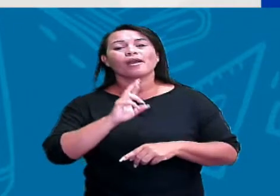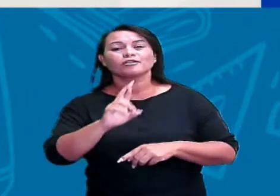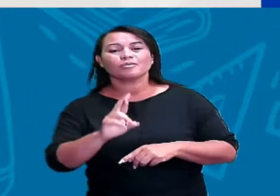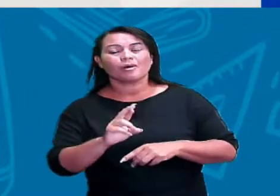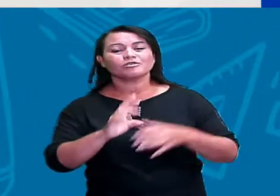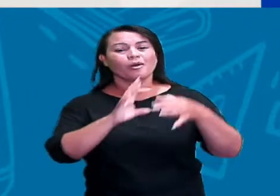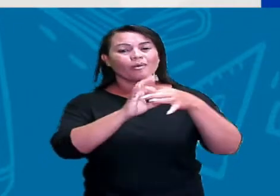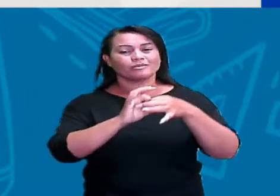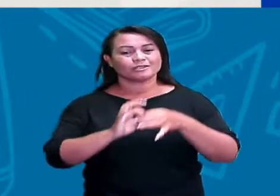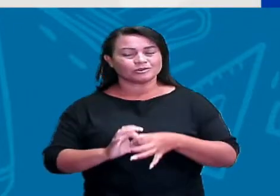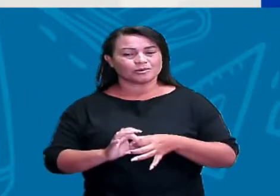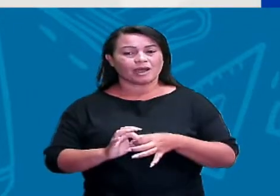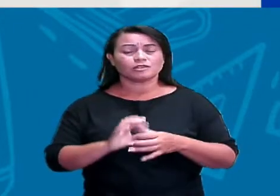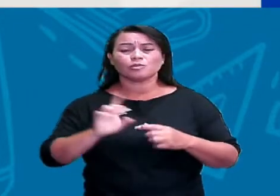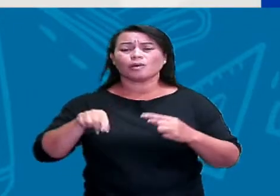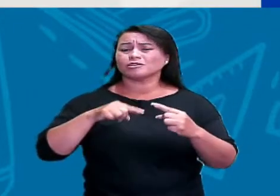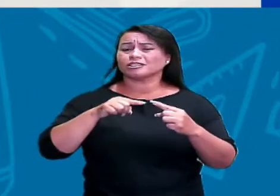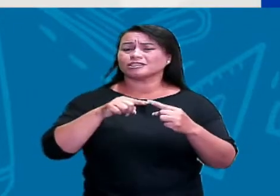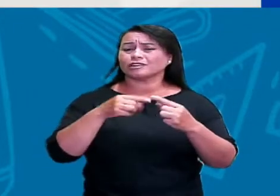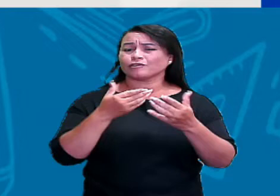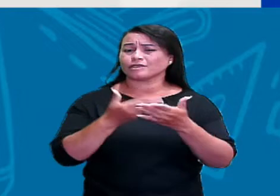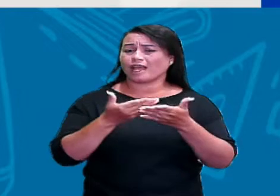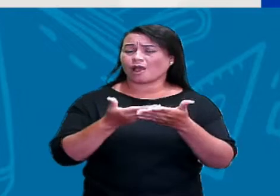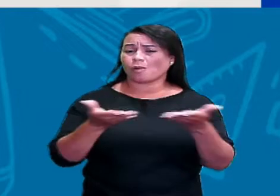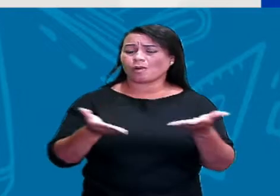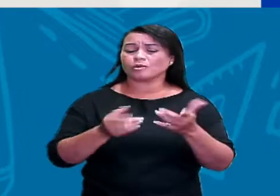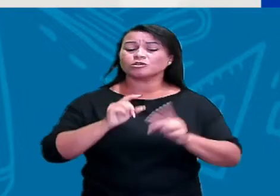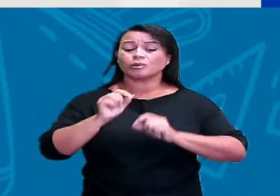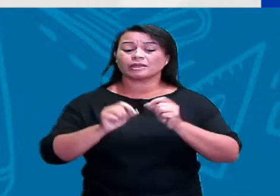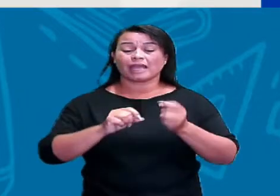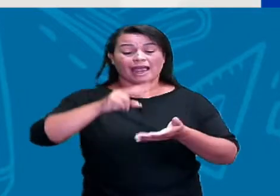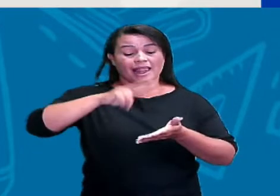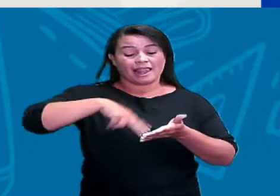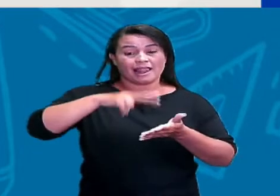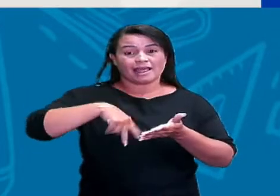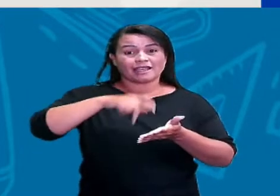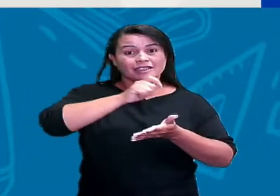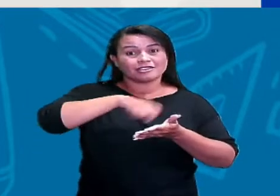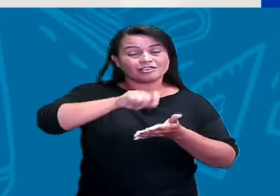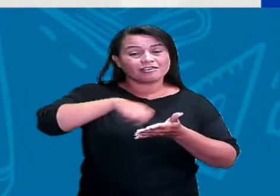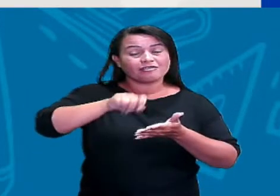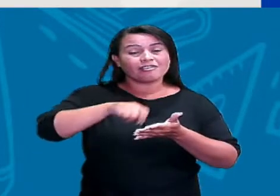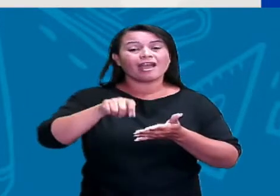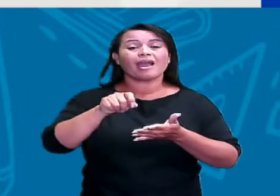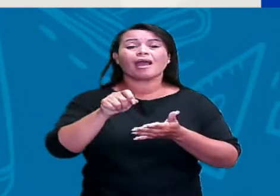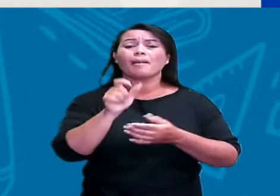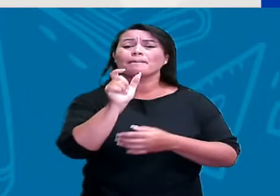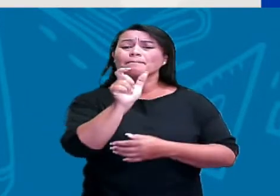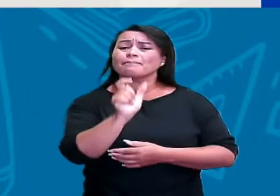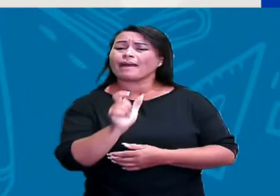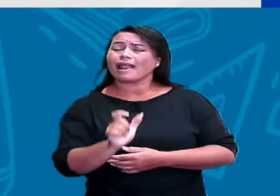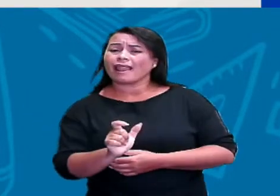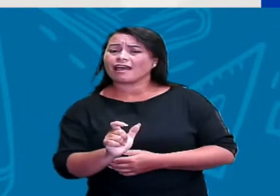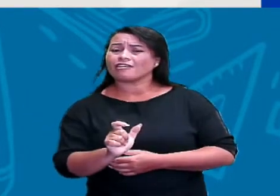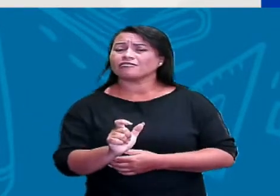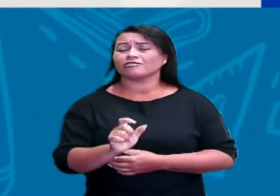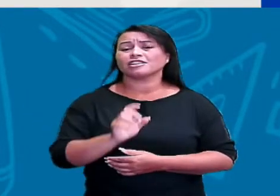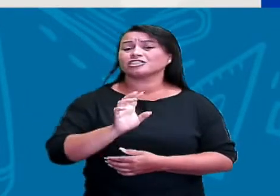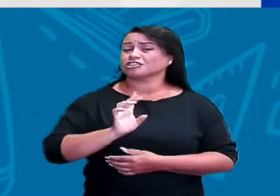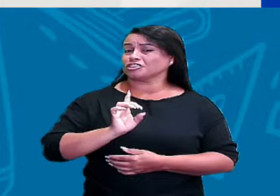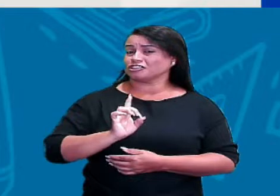O objetivo da nossa aula é ler e escrever palavras com correspondências regulares